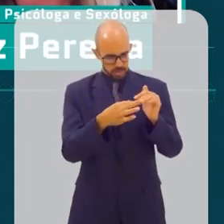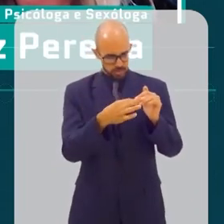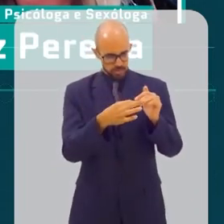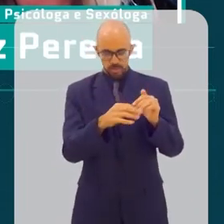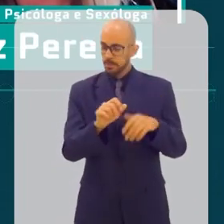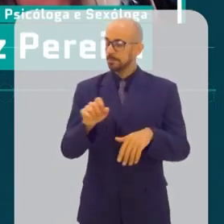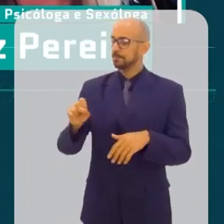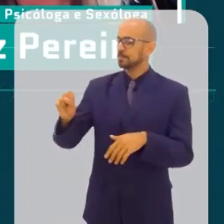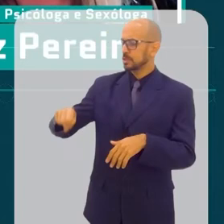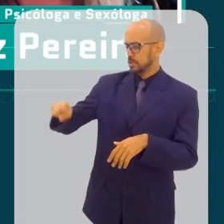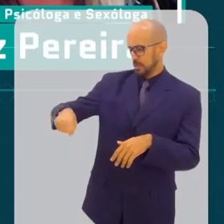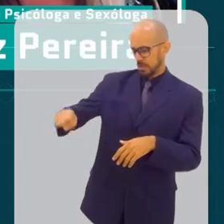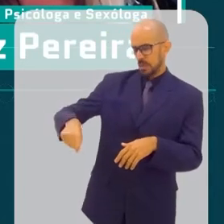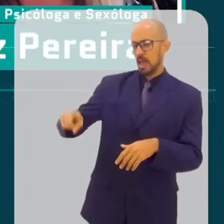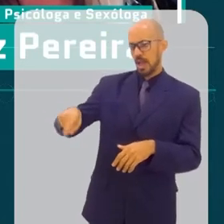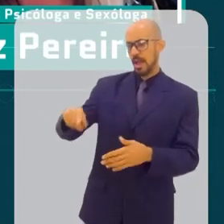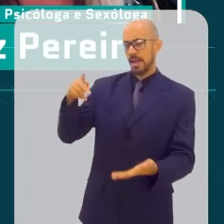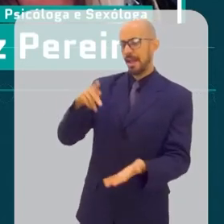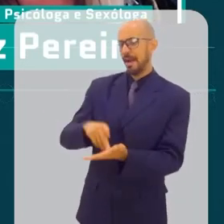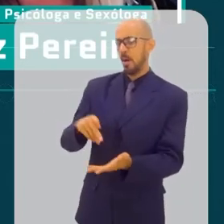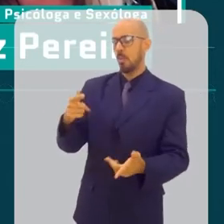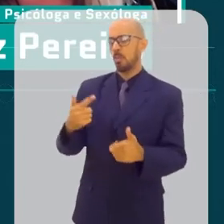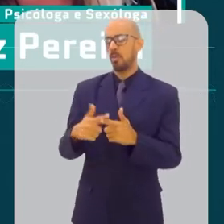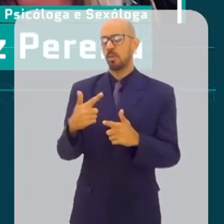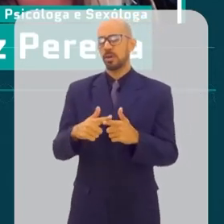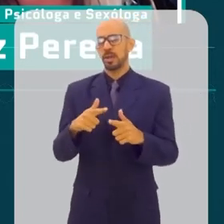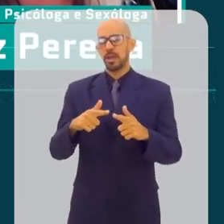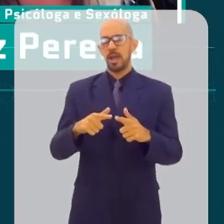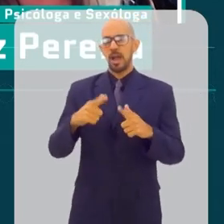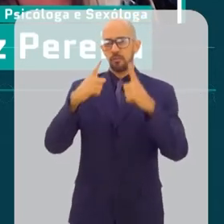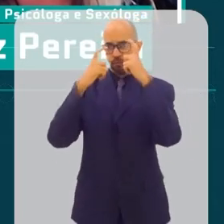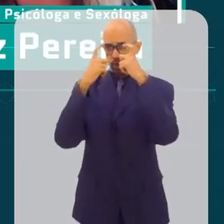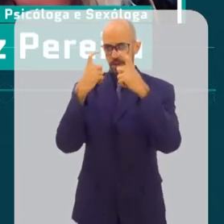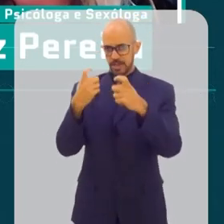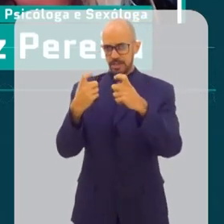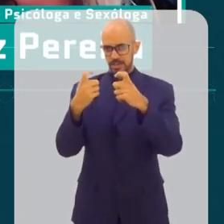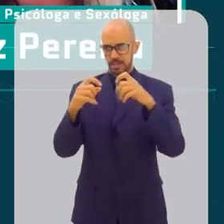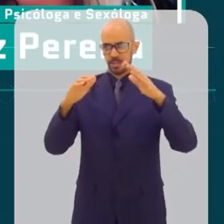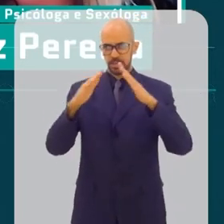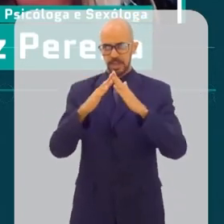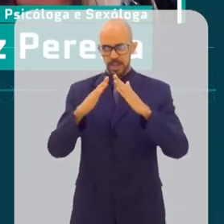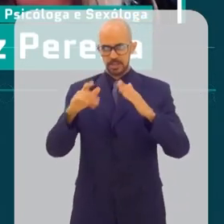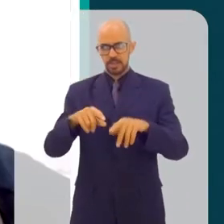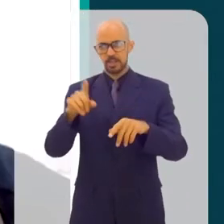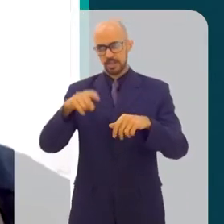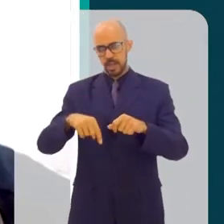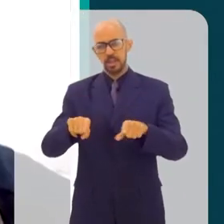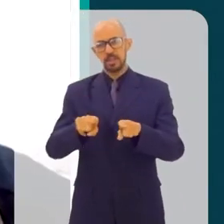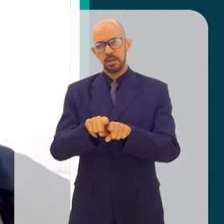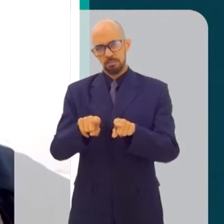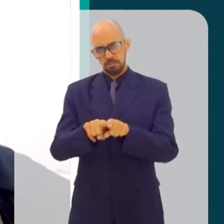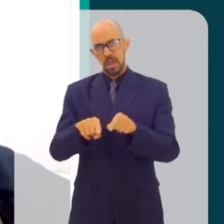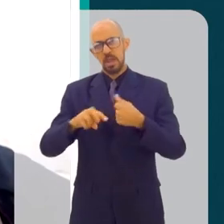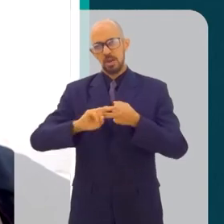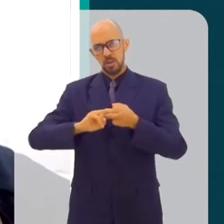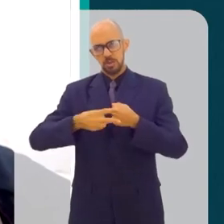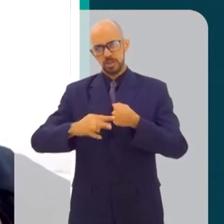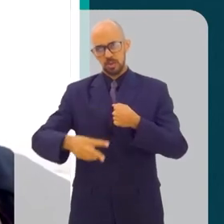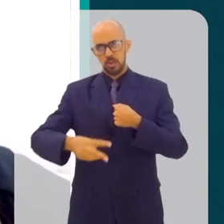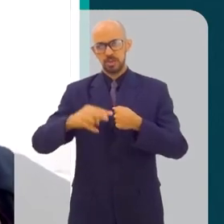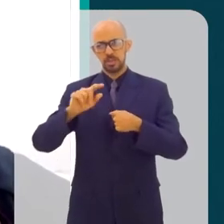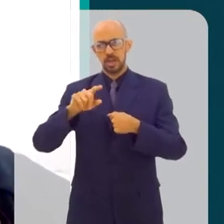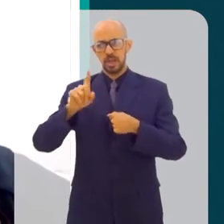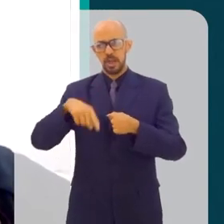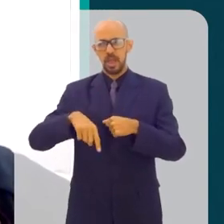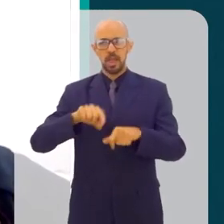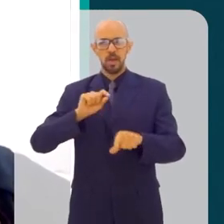não é? Sim, porque a violência doméstica, o relacionamento abusivo, um dos fatores